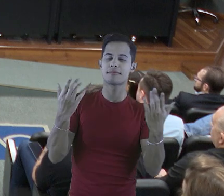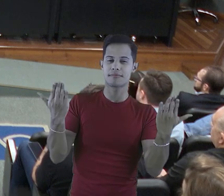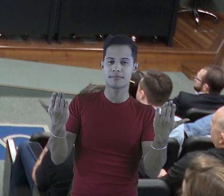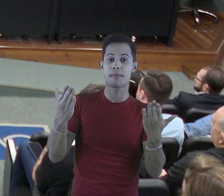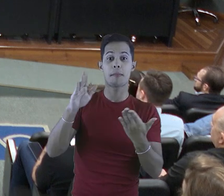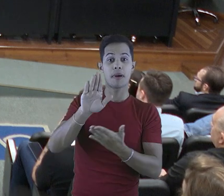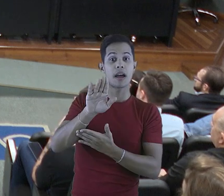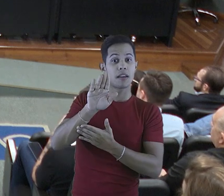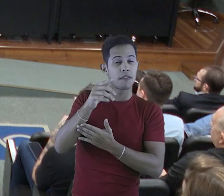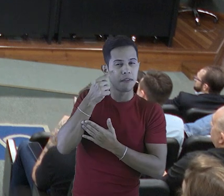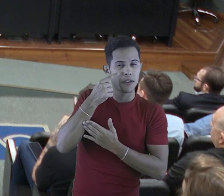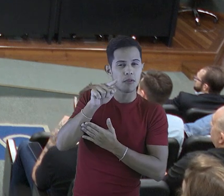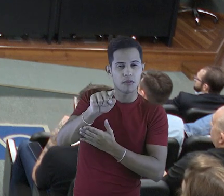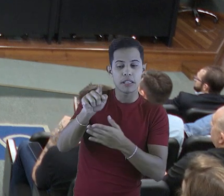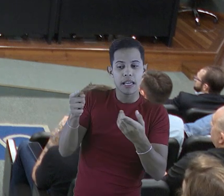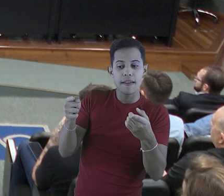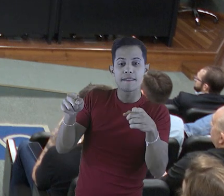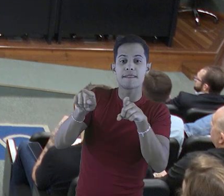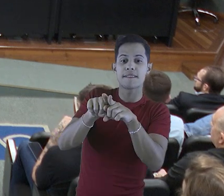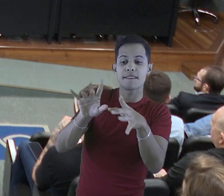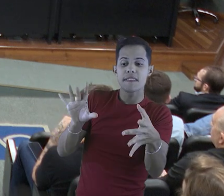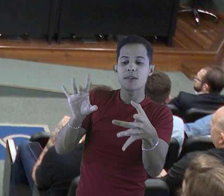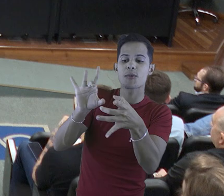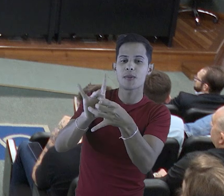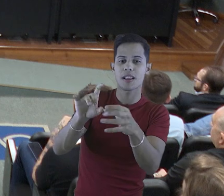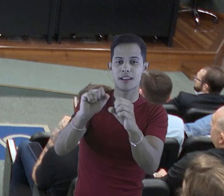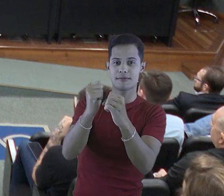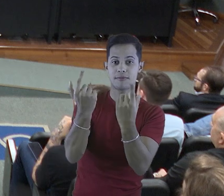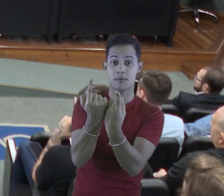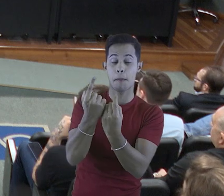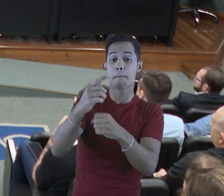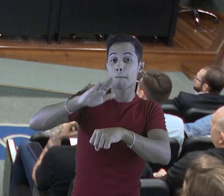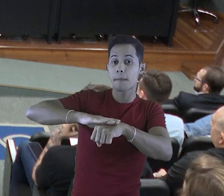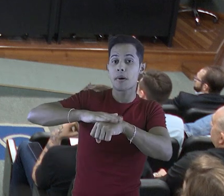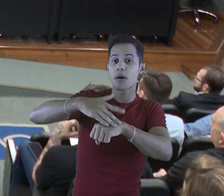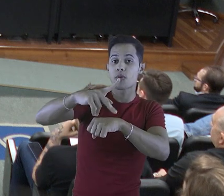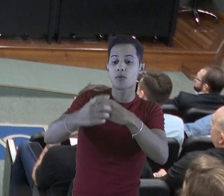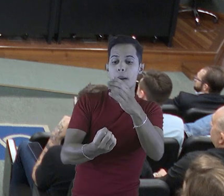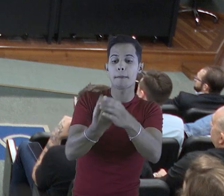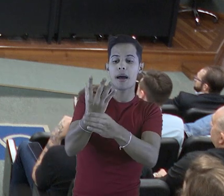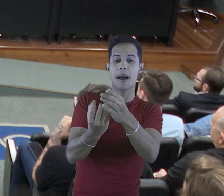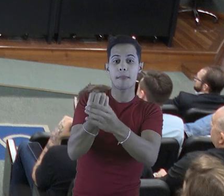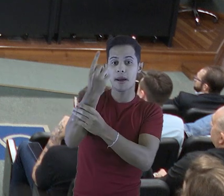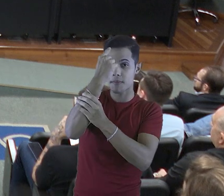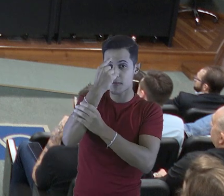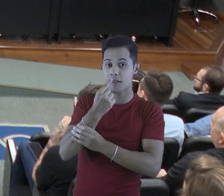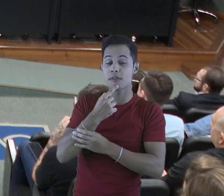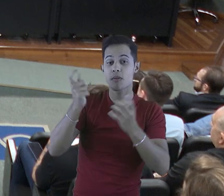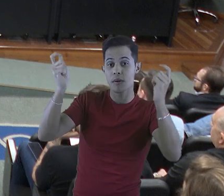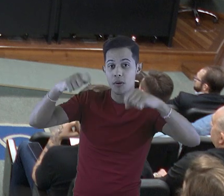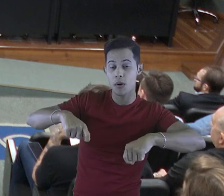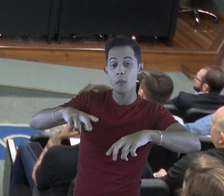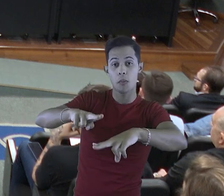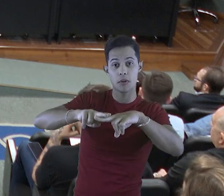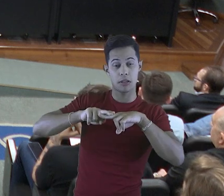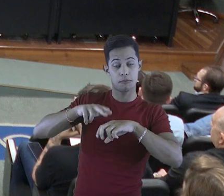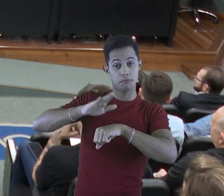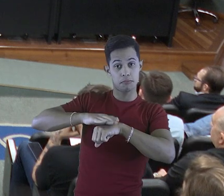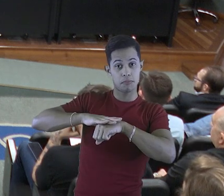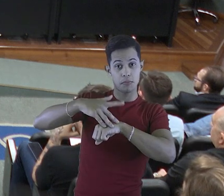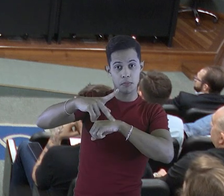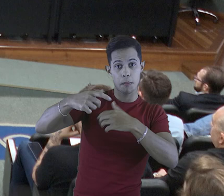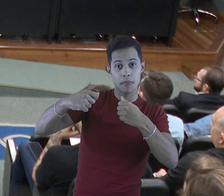vinculando a essas pessoas, você consegue determinar quais são as pessoas. Então, você tem que ver se esse processo é ou não anonimizado.